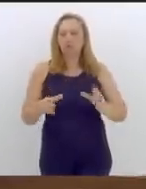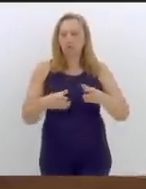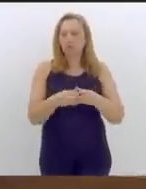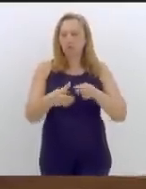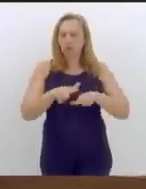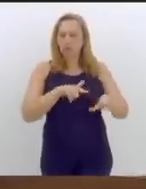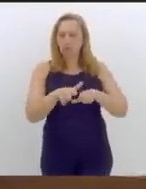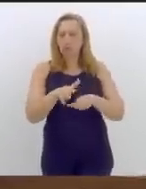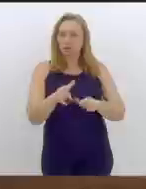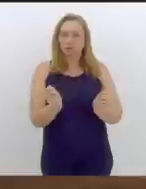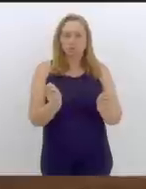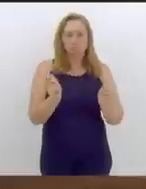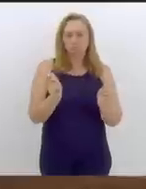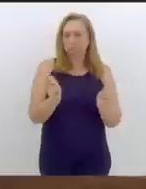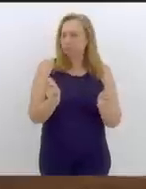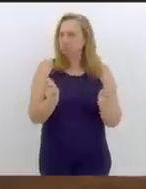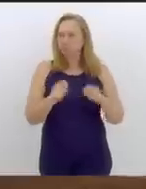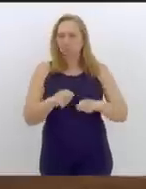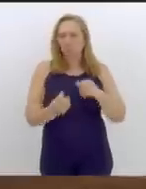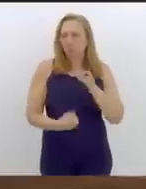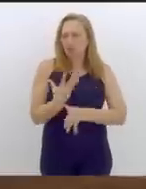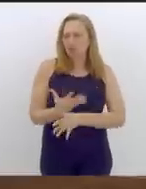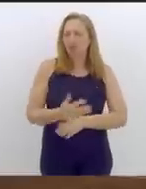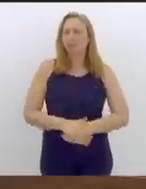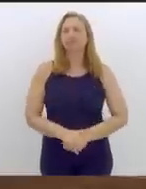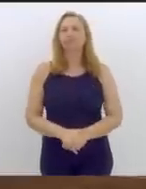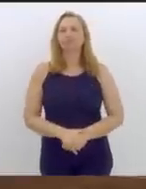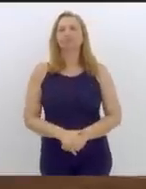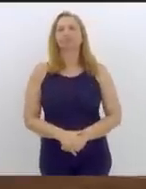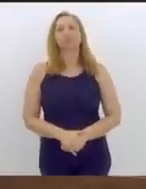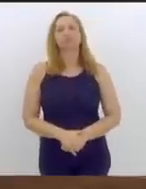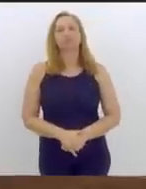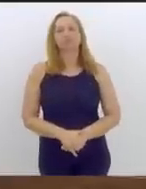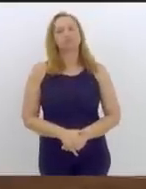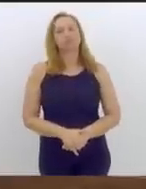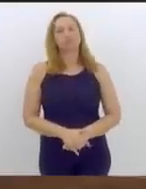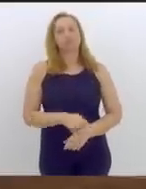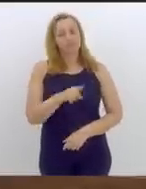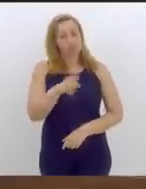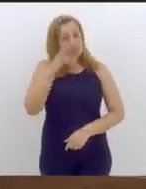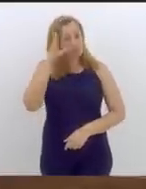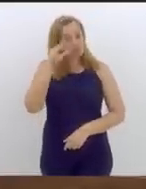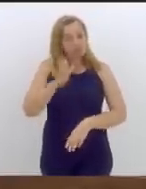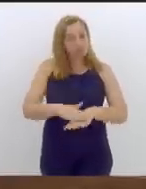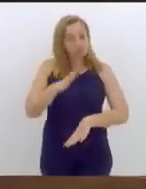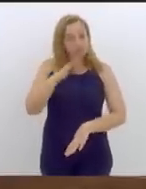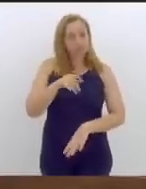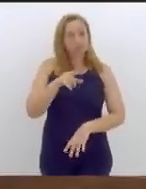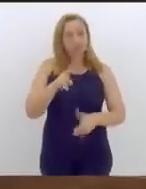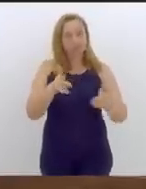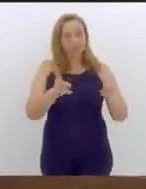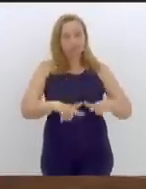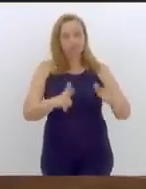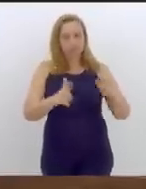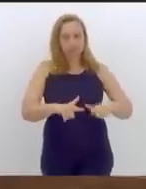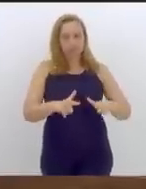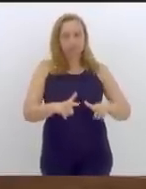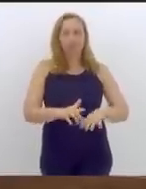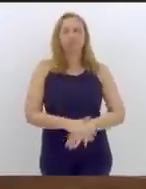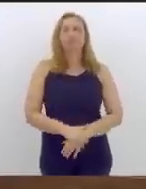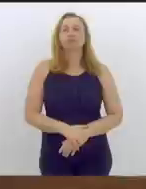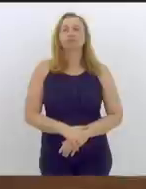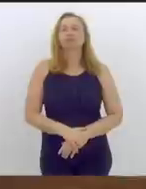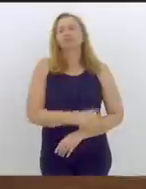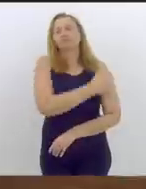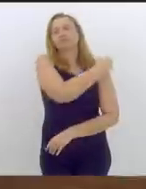trabalho não poderia ser criado porque ali estariam os maiores interessados né Maior patrimônio da